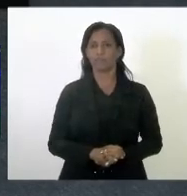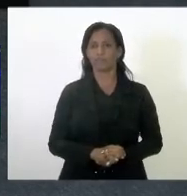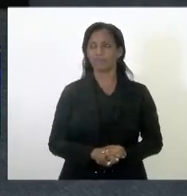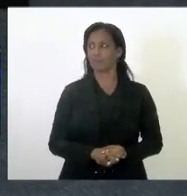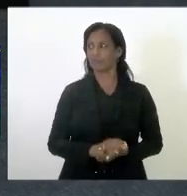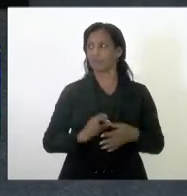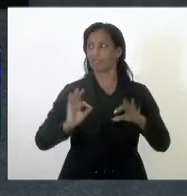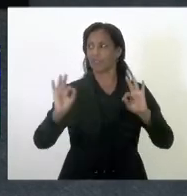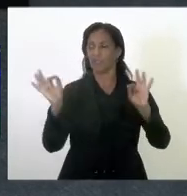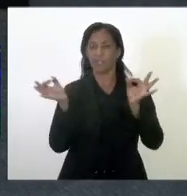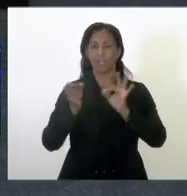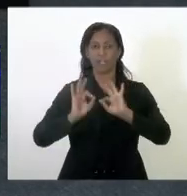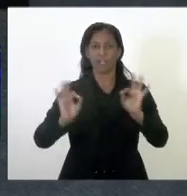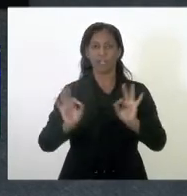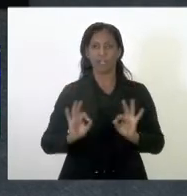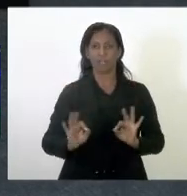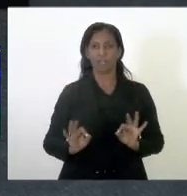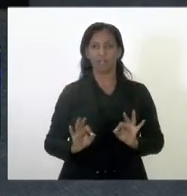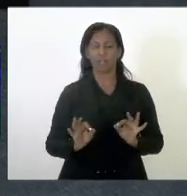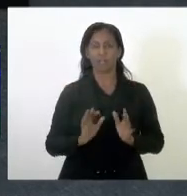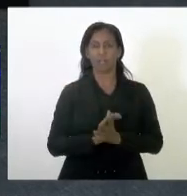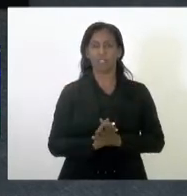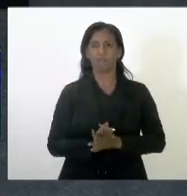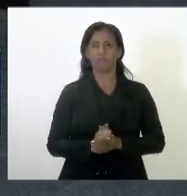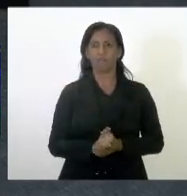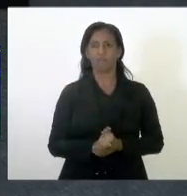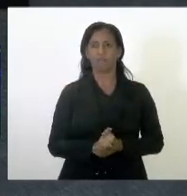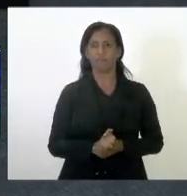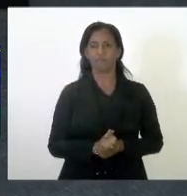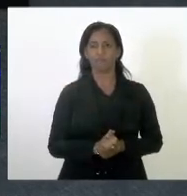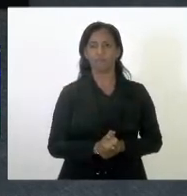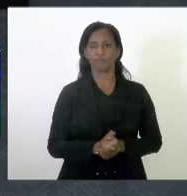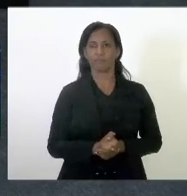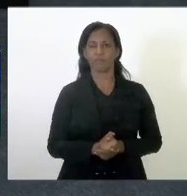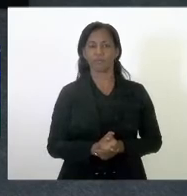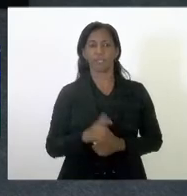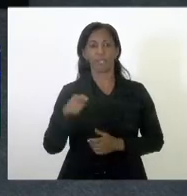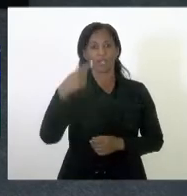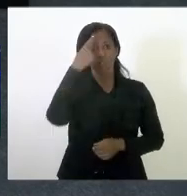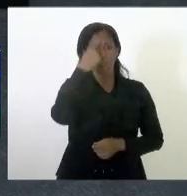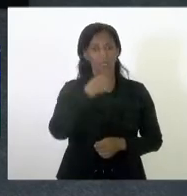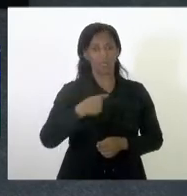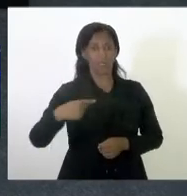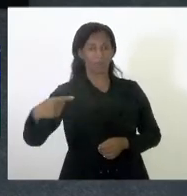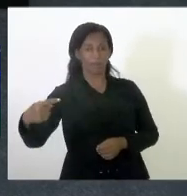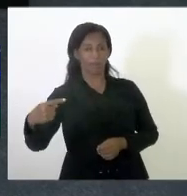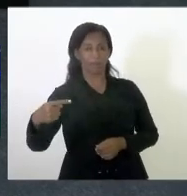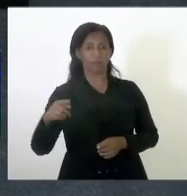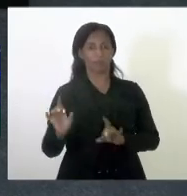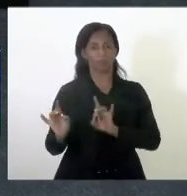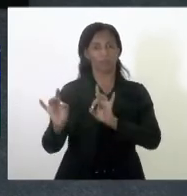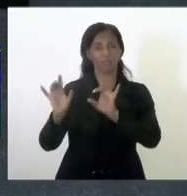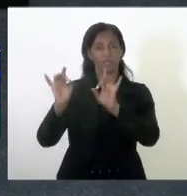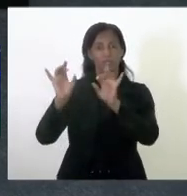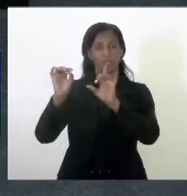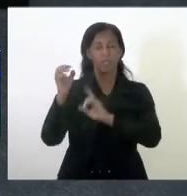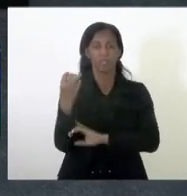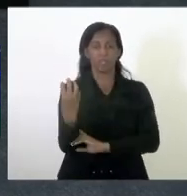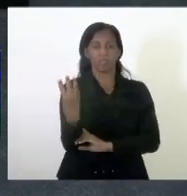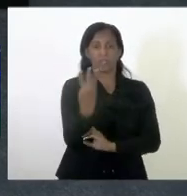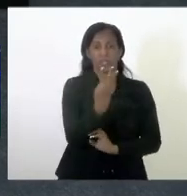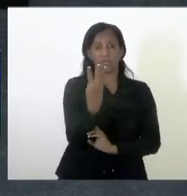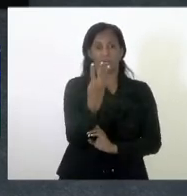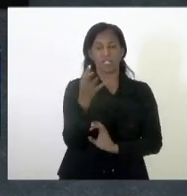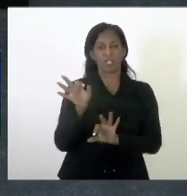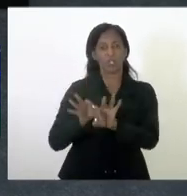nenhuma incoerência e nem em relação ao projeto de Vossa Excelência. Nesta semana, Vossa Excelência tem três projetos